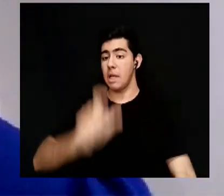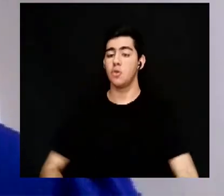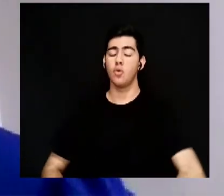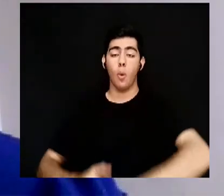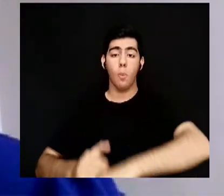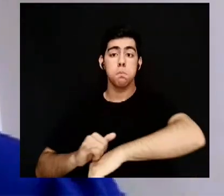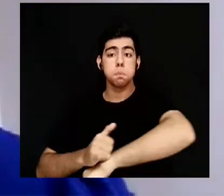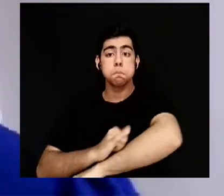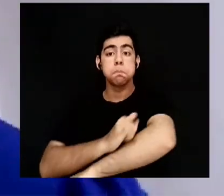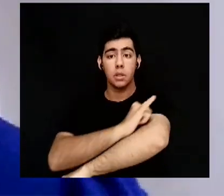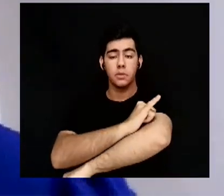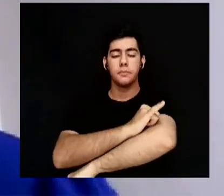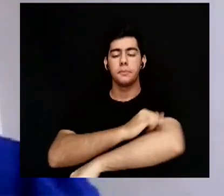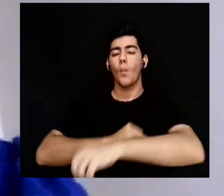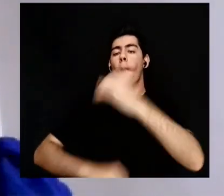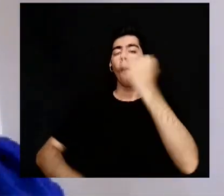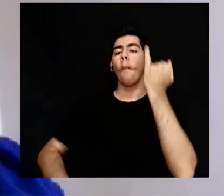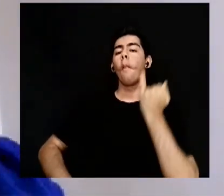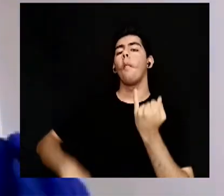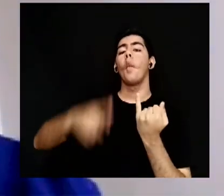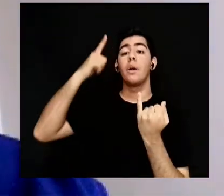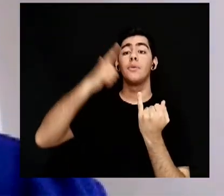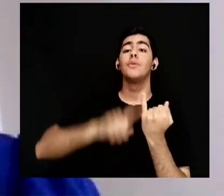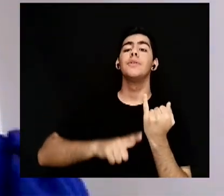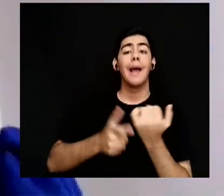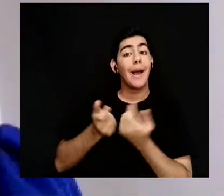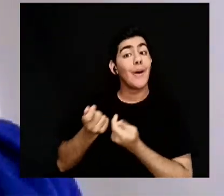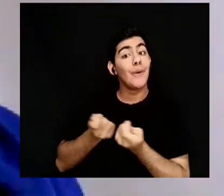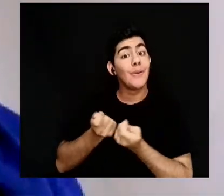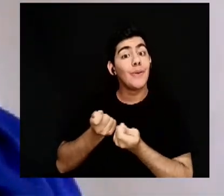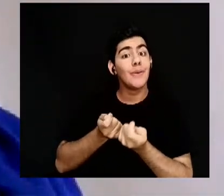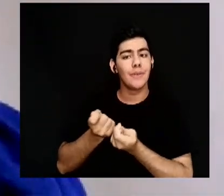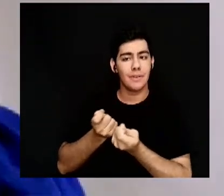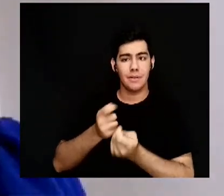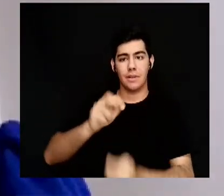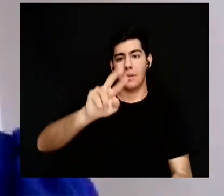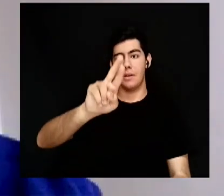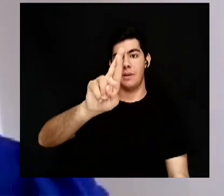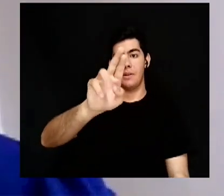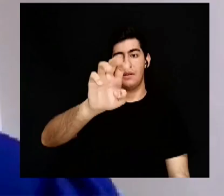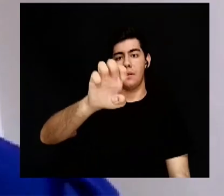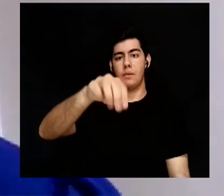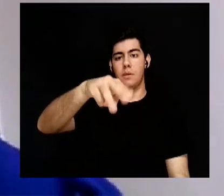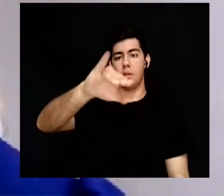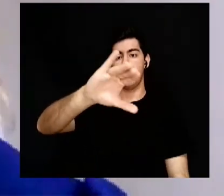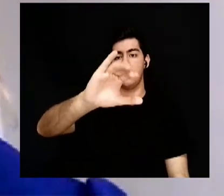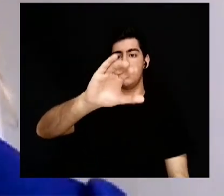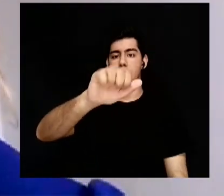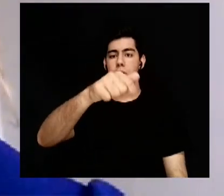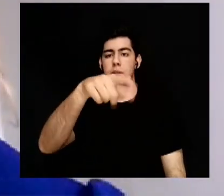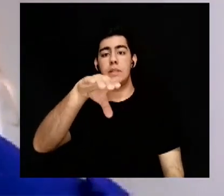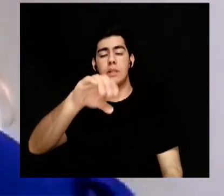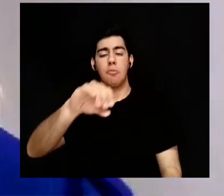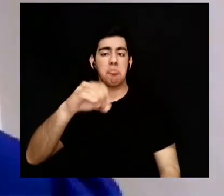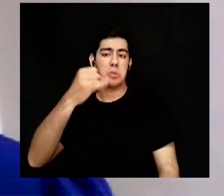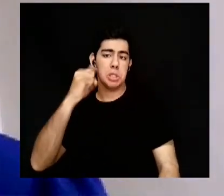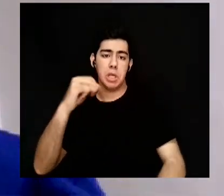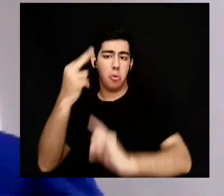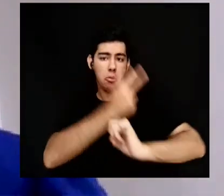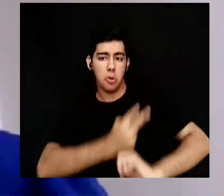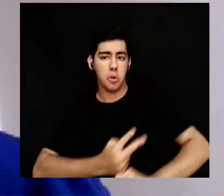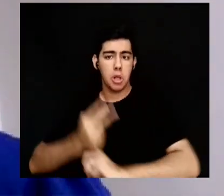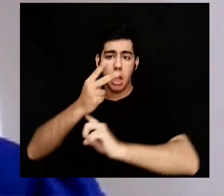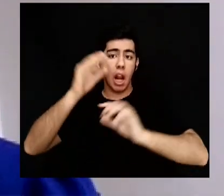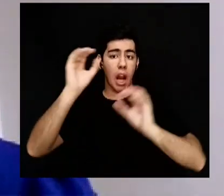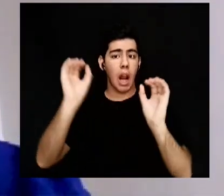está controlada, entrou em remissão. Se ela não se cuidar, ela vai voltar a ficar obesa novamente. Tá?